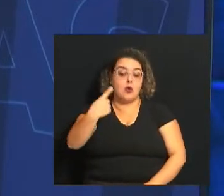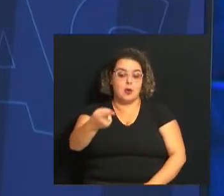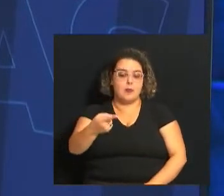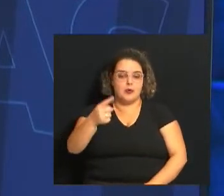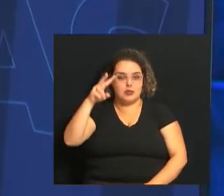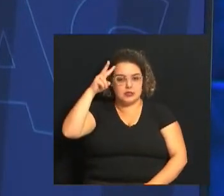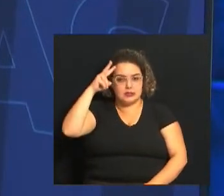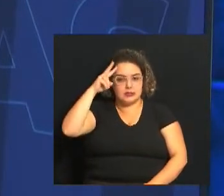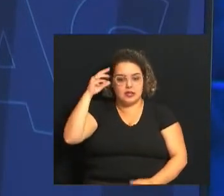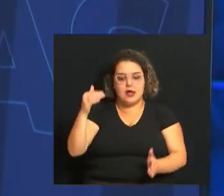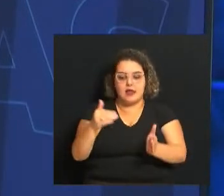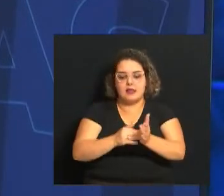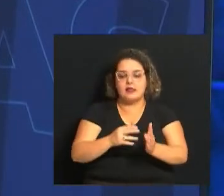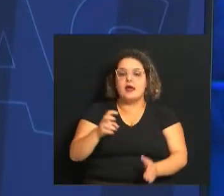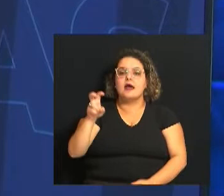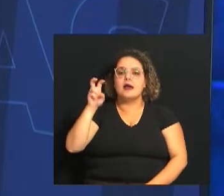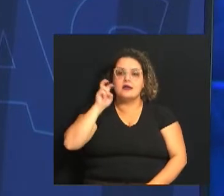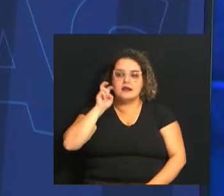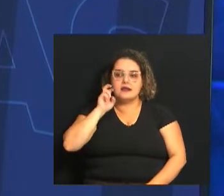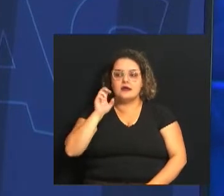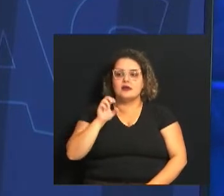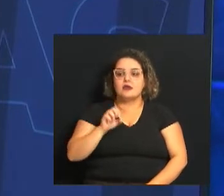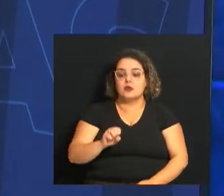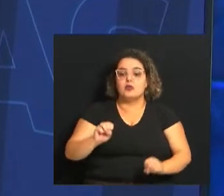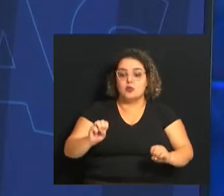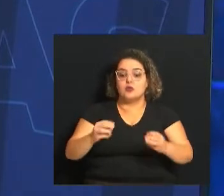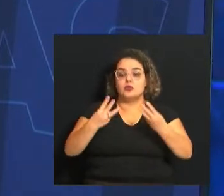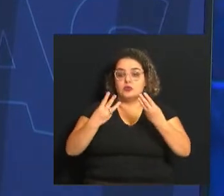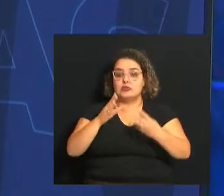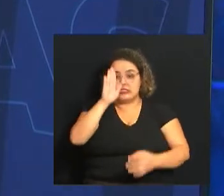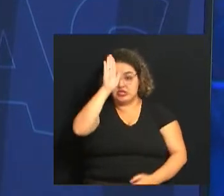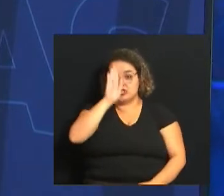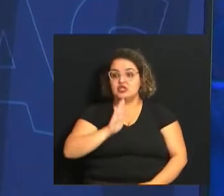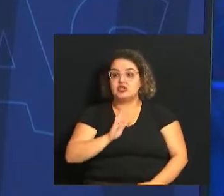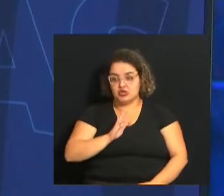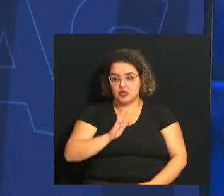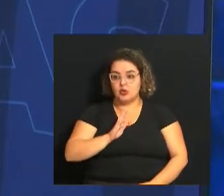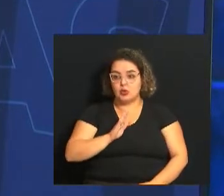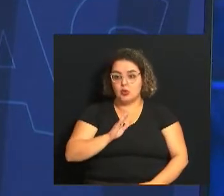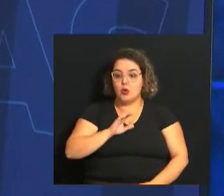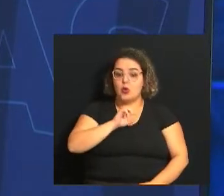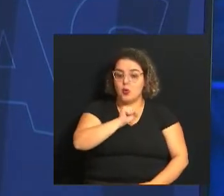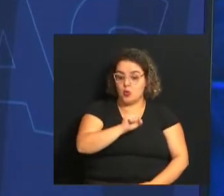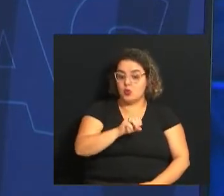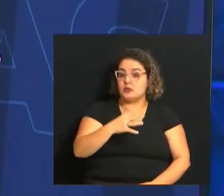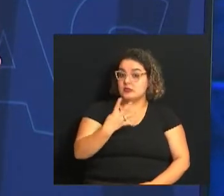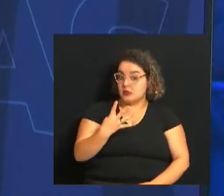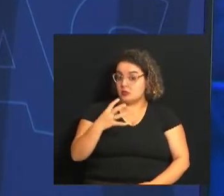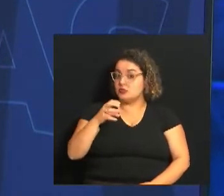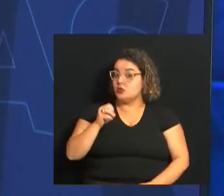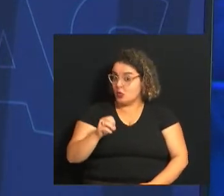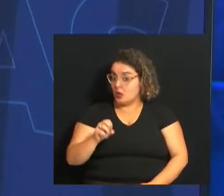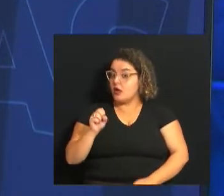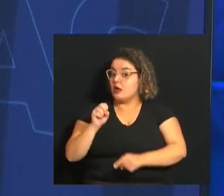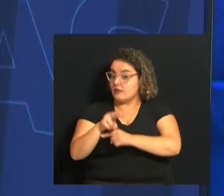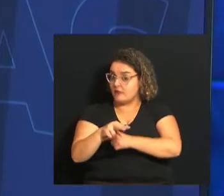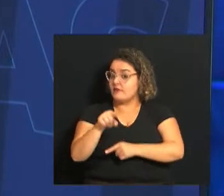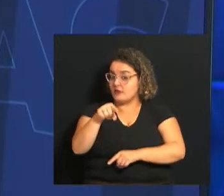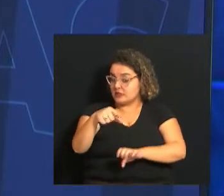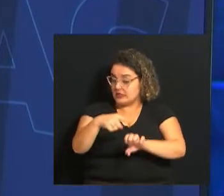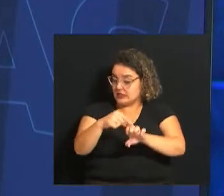até a quinta-feira, com os workshops gratuitos em 840 vagas. Então, você que é